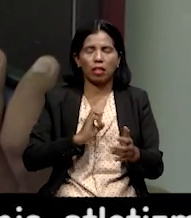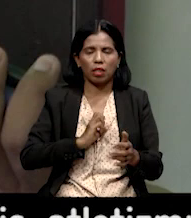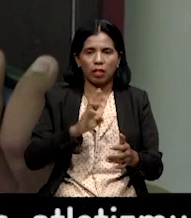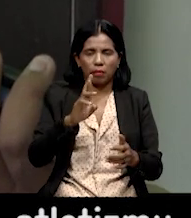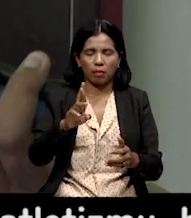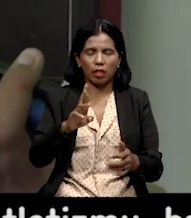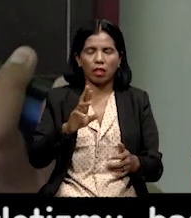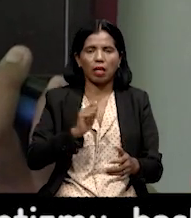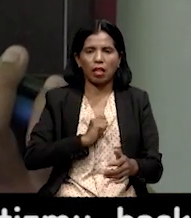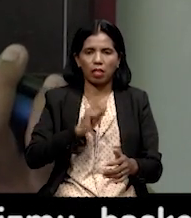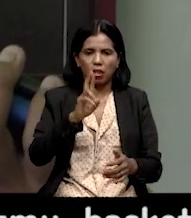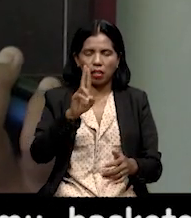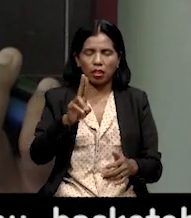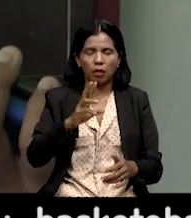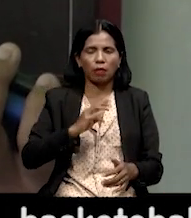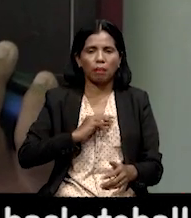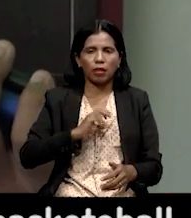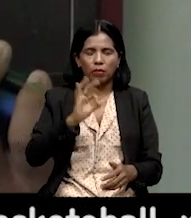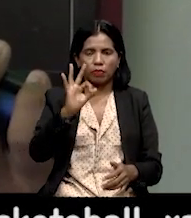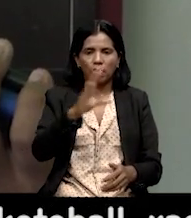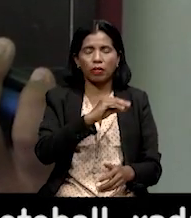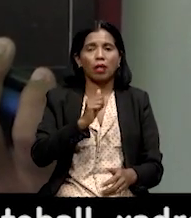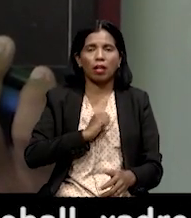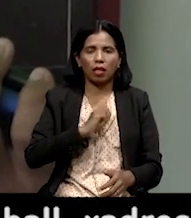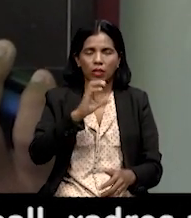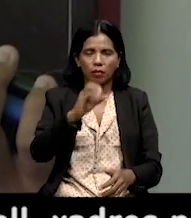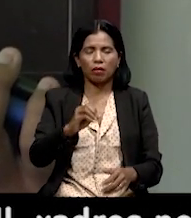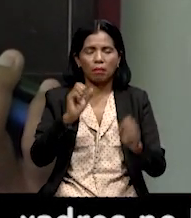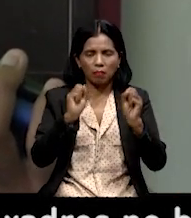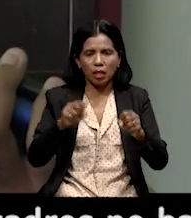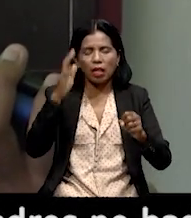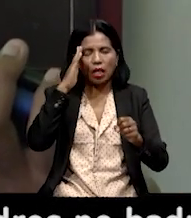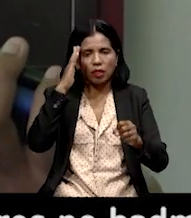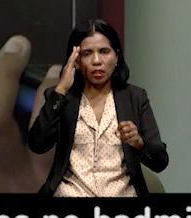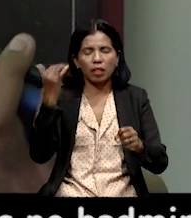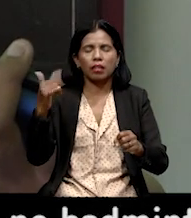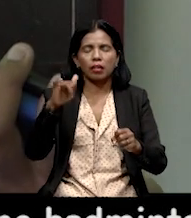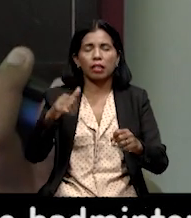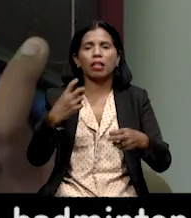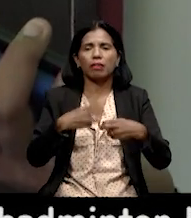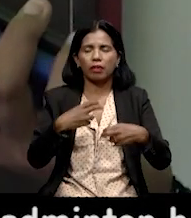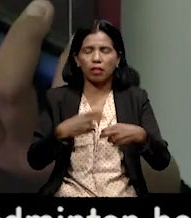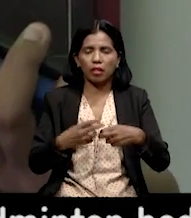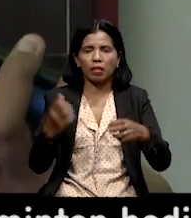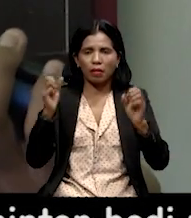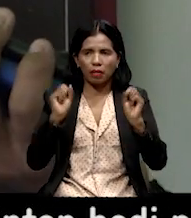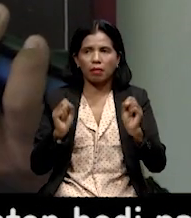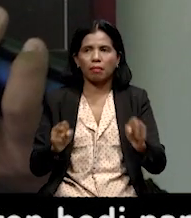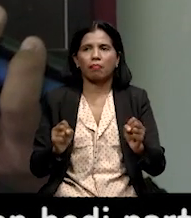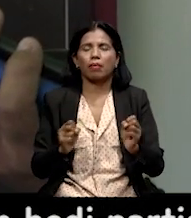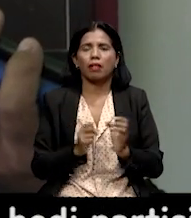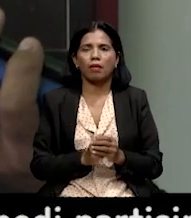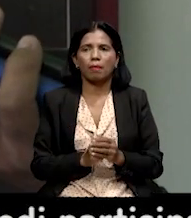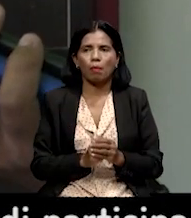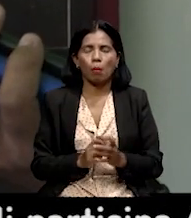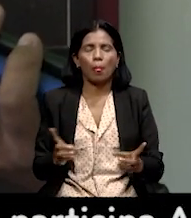Aileu, Manufai nomo Ainaro uri bele hatene kata ka sirnya dificultad ini be maka bele atu enfrenta